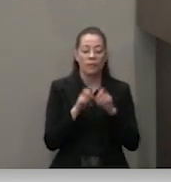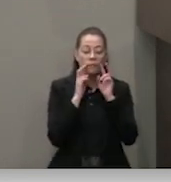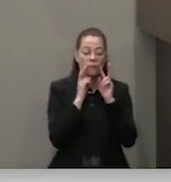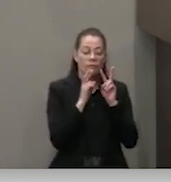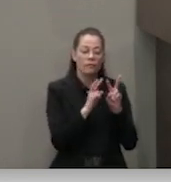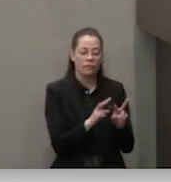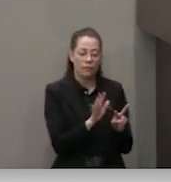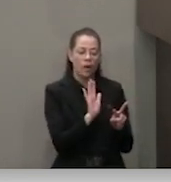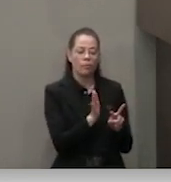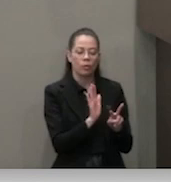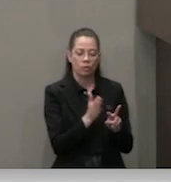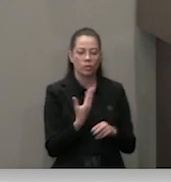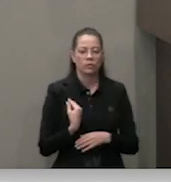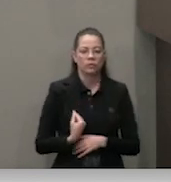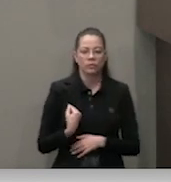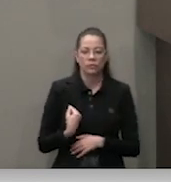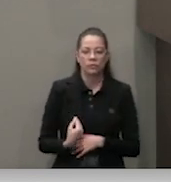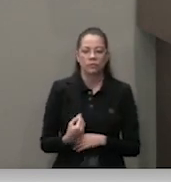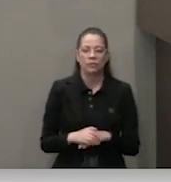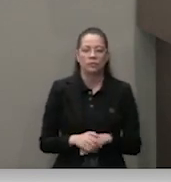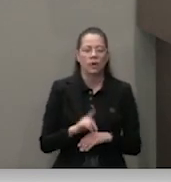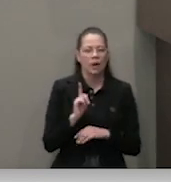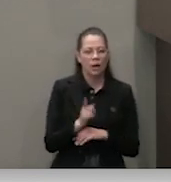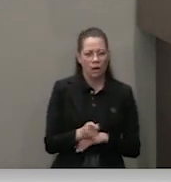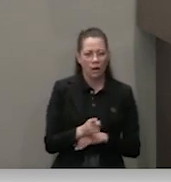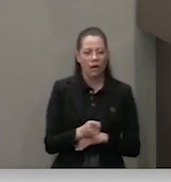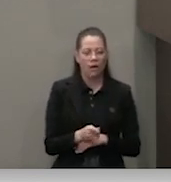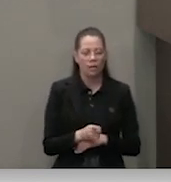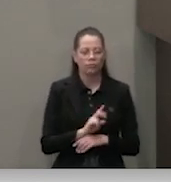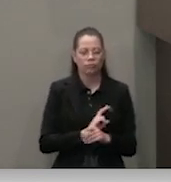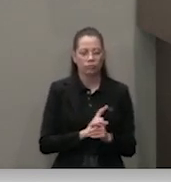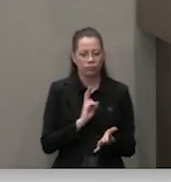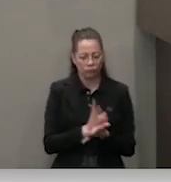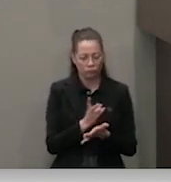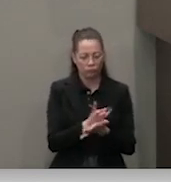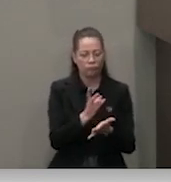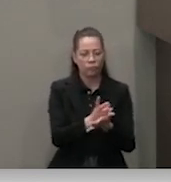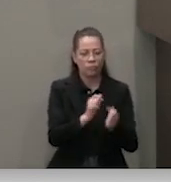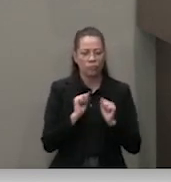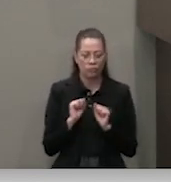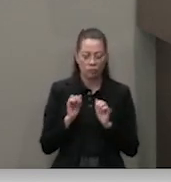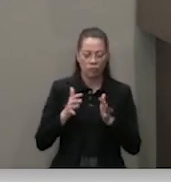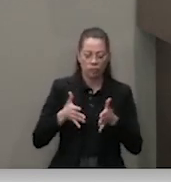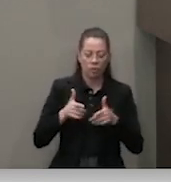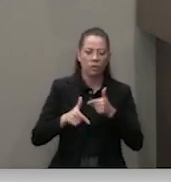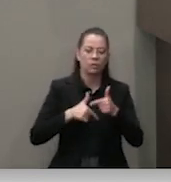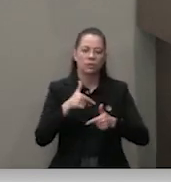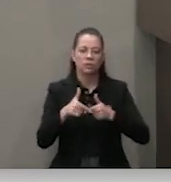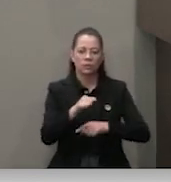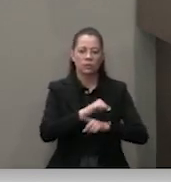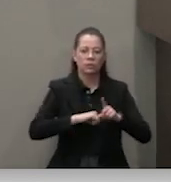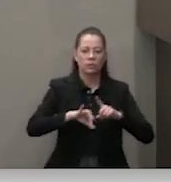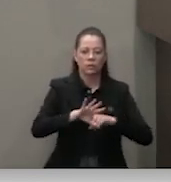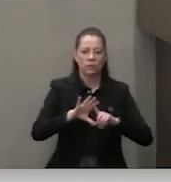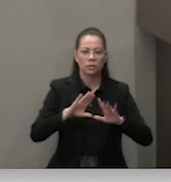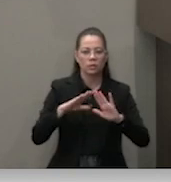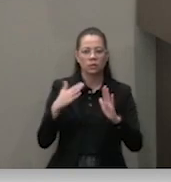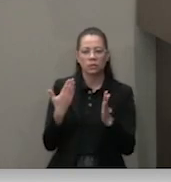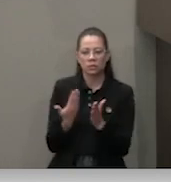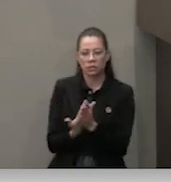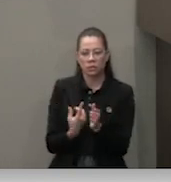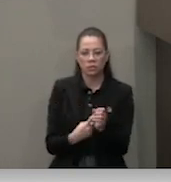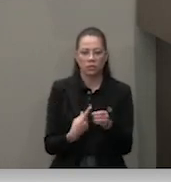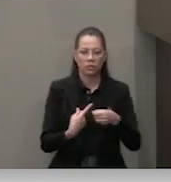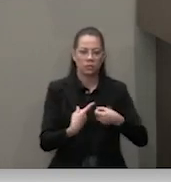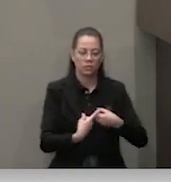eem vivemos é bastante atuante realizando trabalho social em escolas na